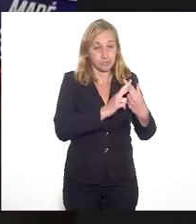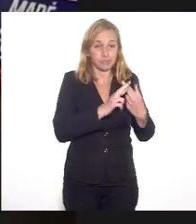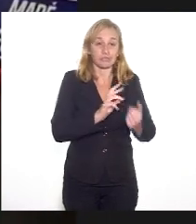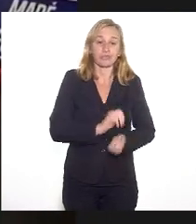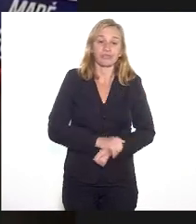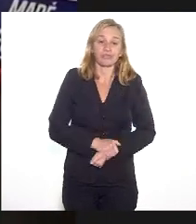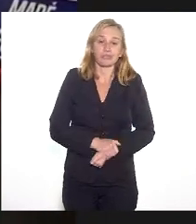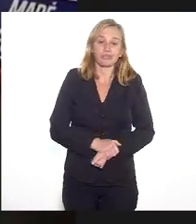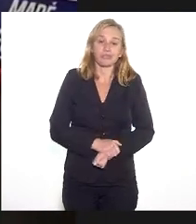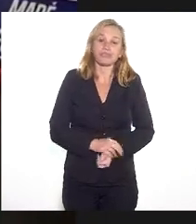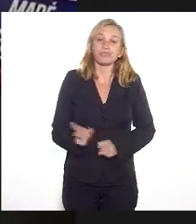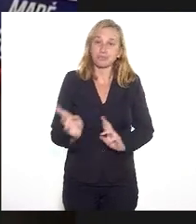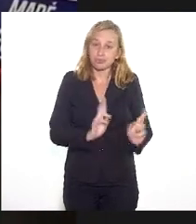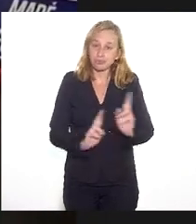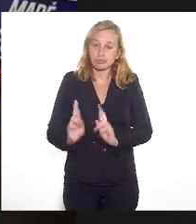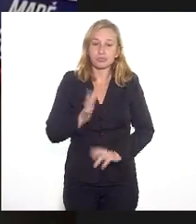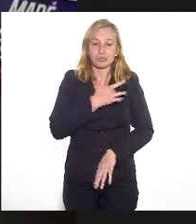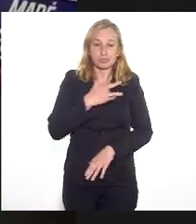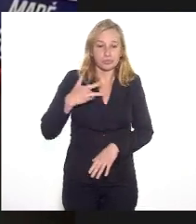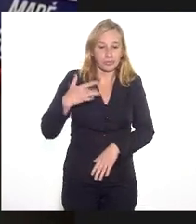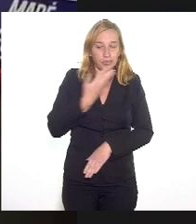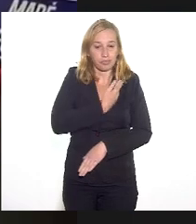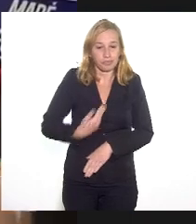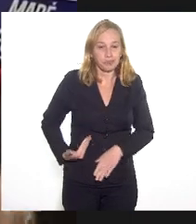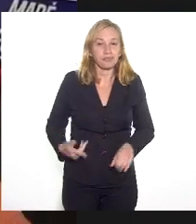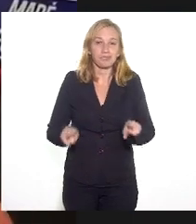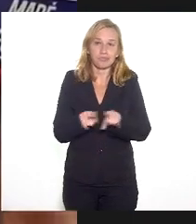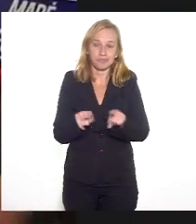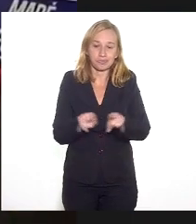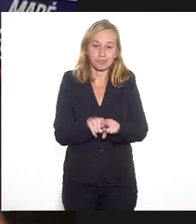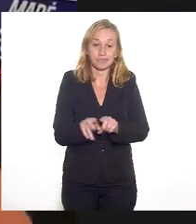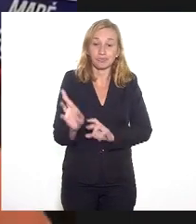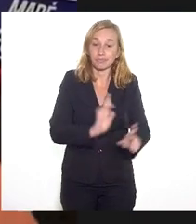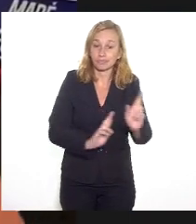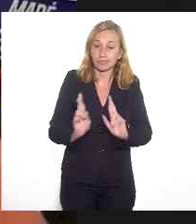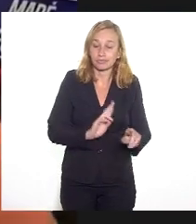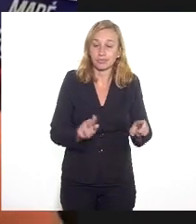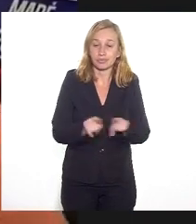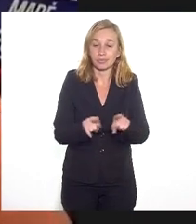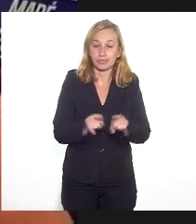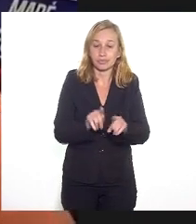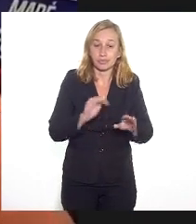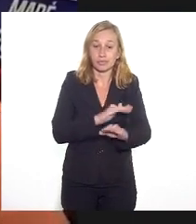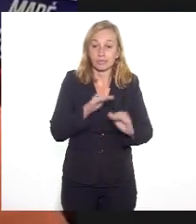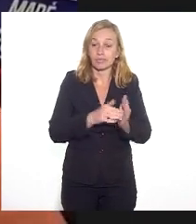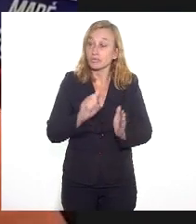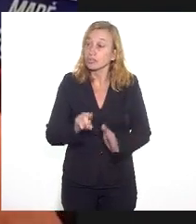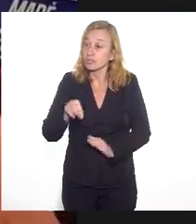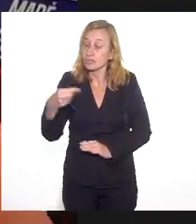responsabilidade com relação à saúde pública, mas com relação também a todos os outros